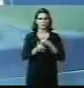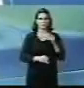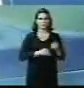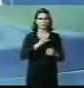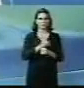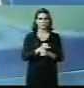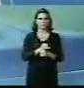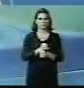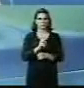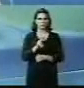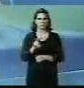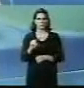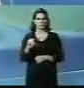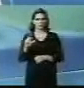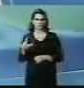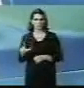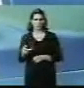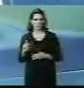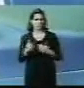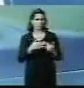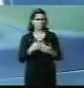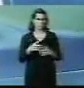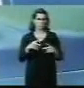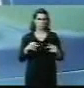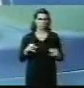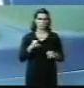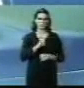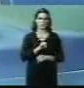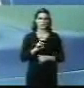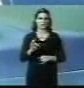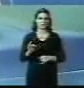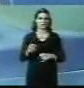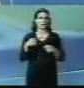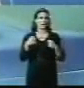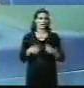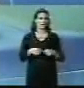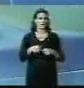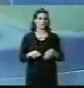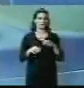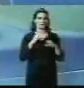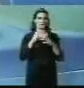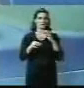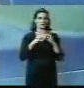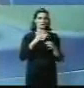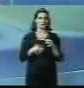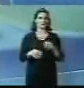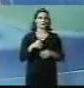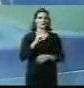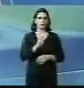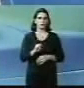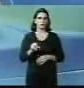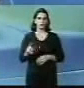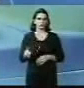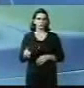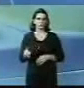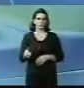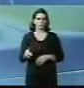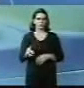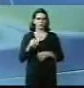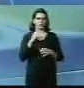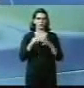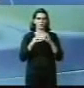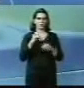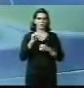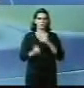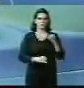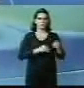o UOL, seja qualquer outro site, o proxy é quem solicita realmente a comunicação TCP/IP. Mas é criada uma seção, então,